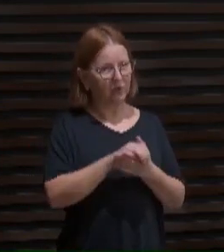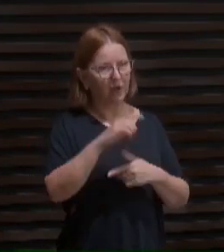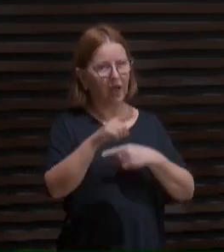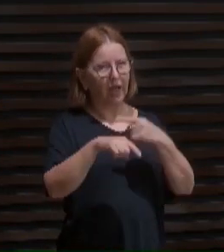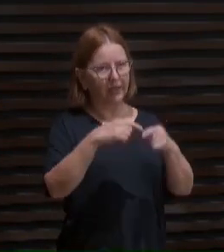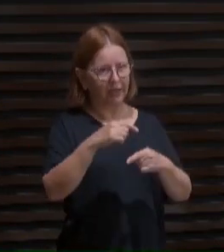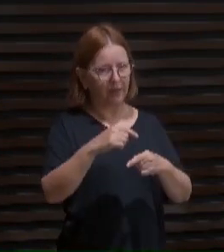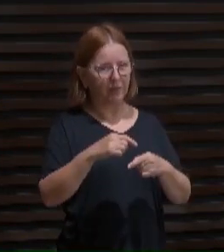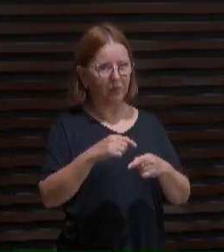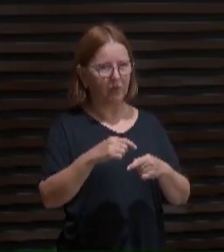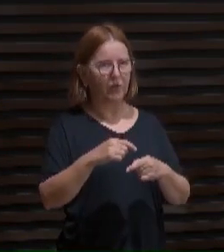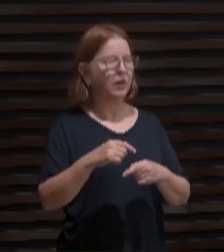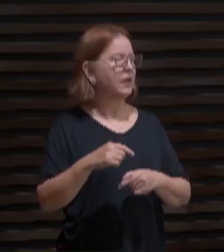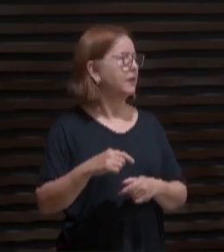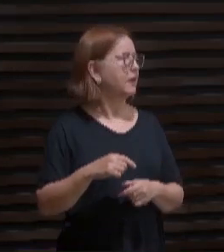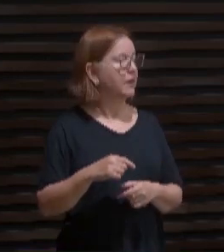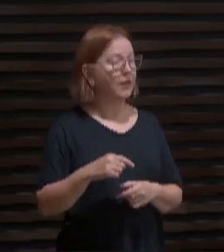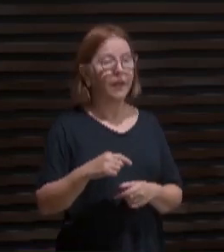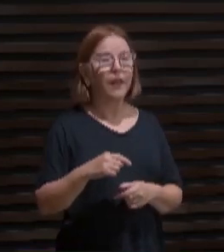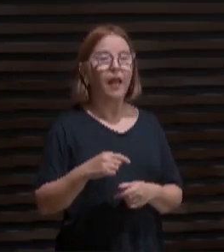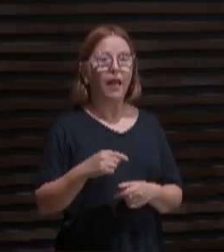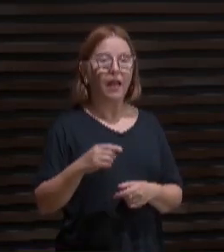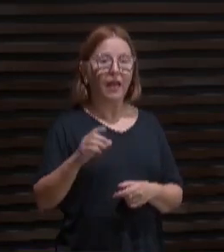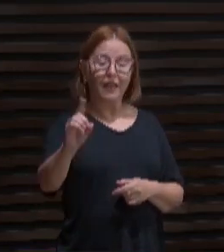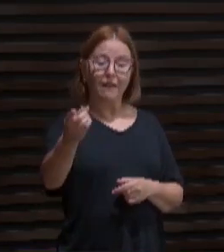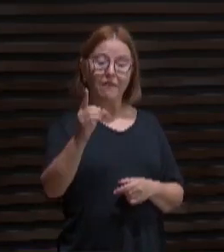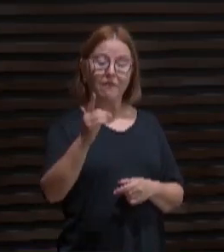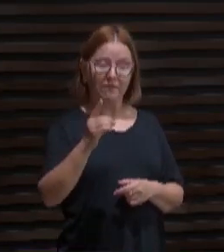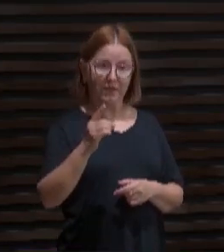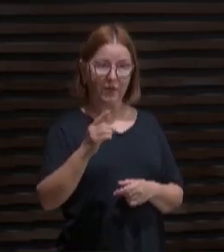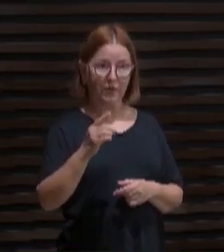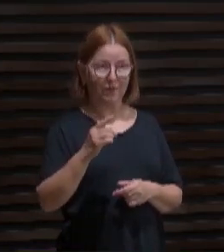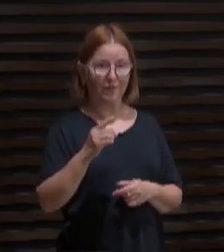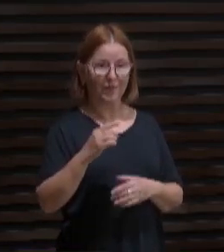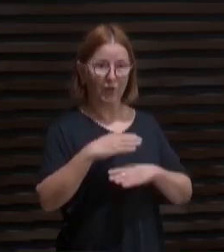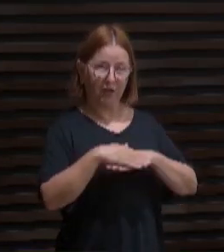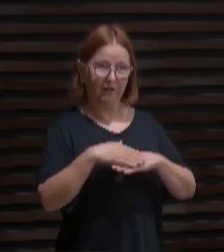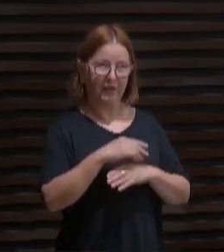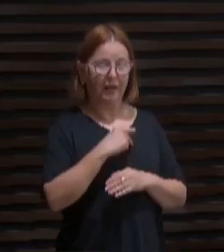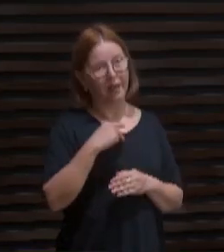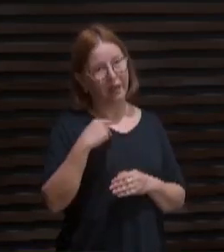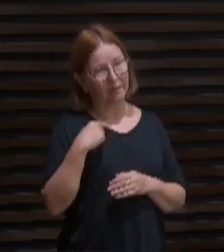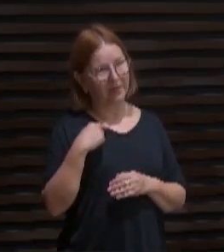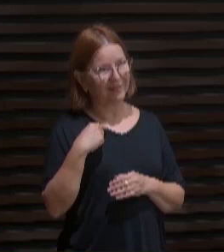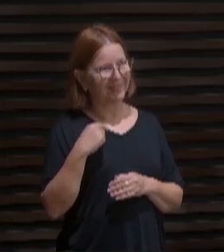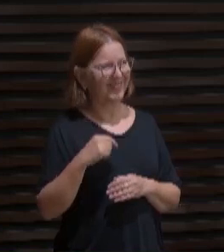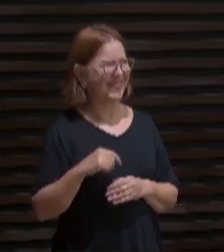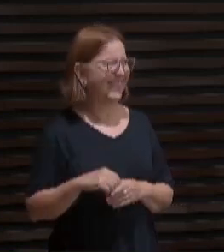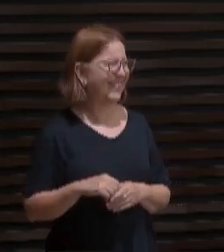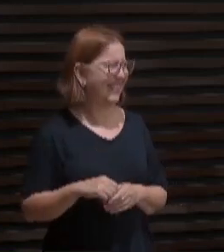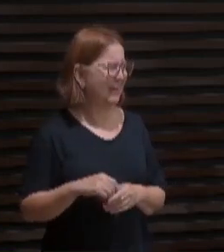agora aguenta. Agora você tem que, aqui você só sai com a morte dele. Ainda bem que ela orou e ele morreu.